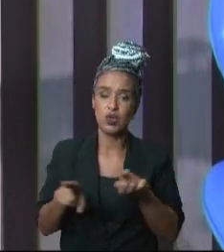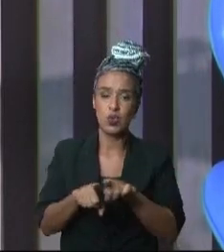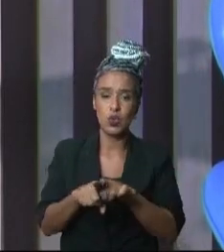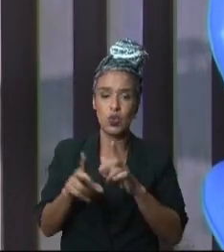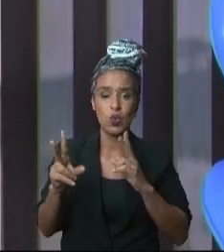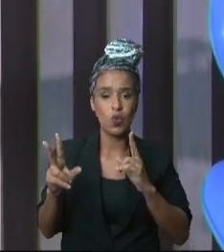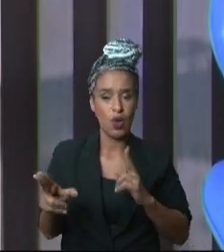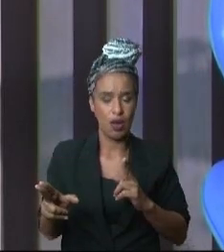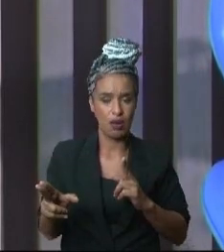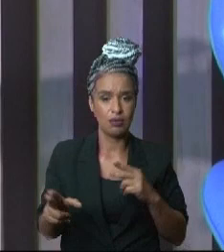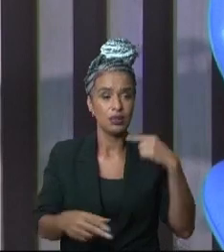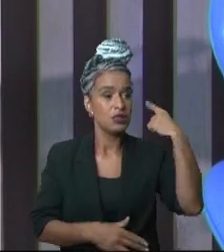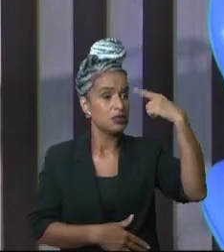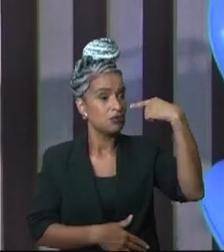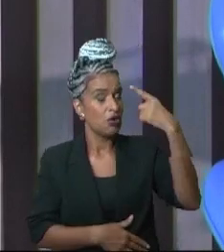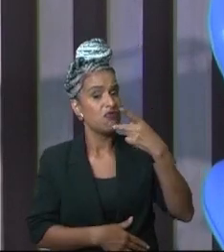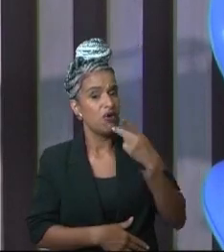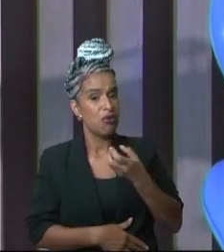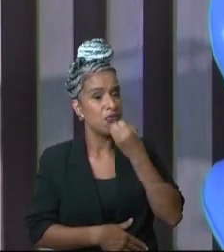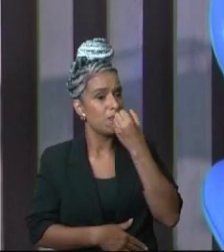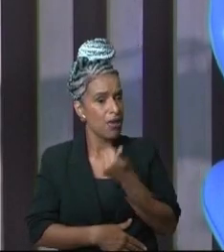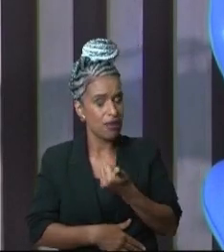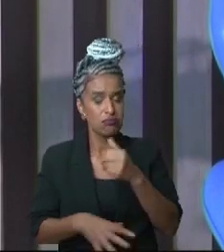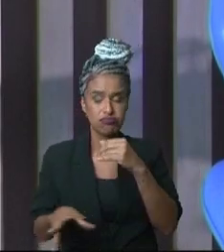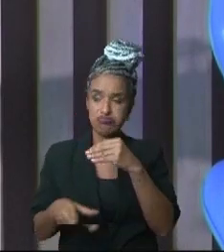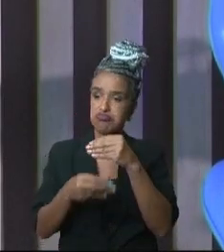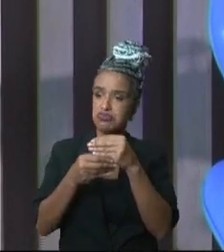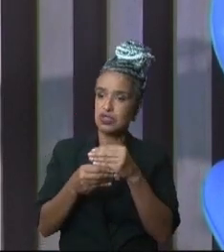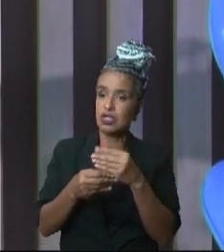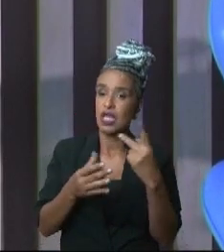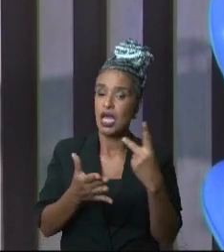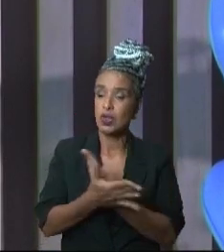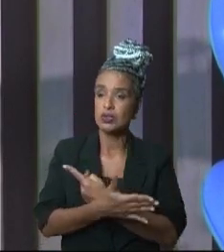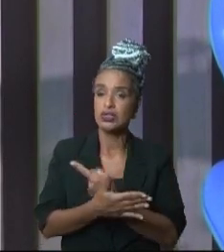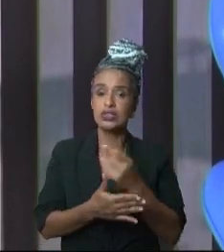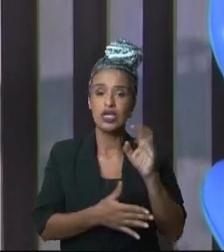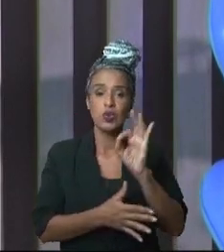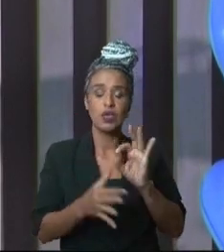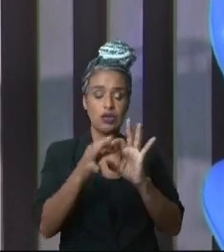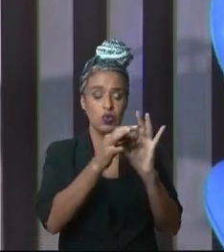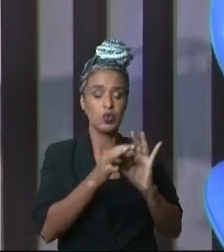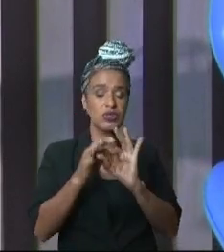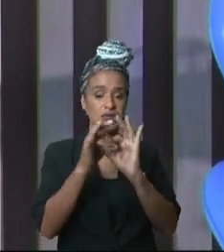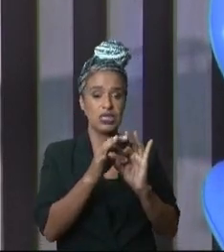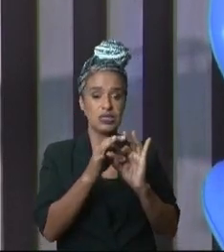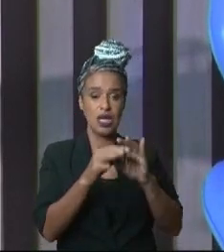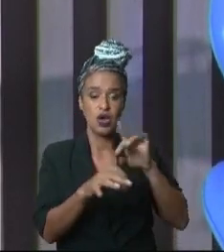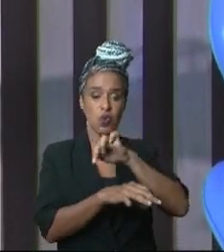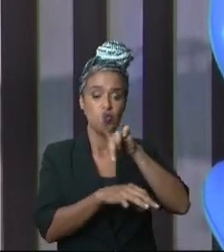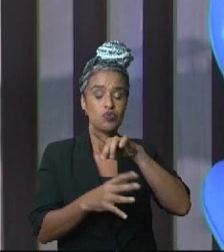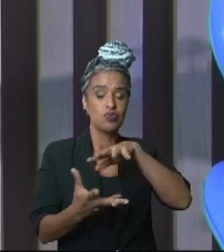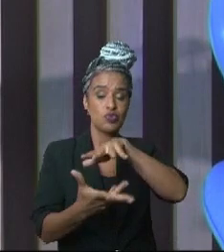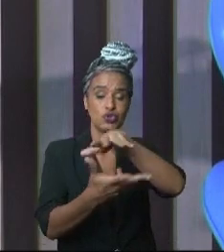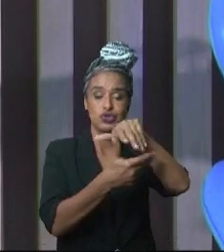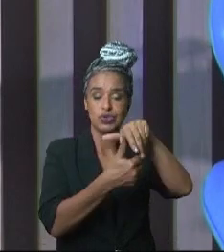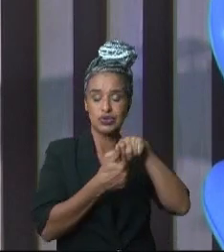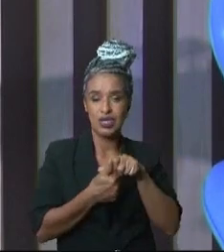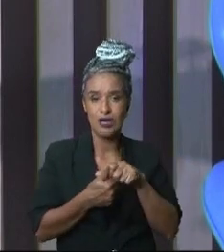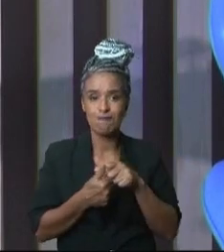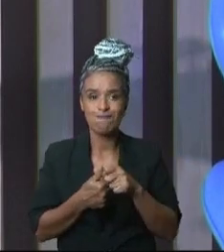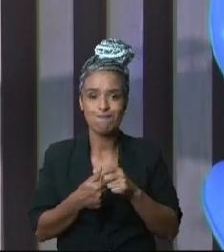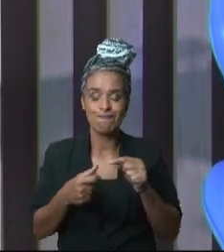primeiro painel falou muito bem sobre isso. Mas se queremos falar do que está sacudindo a ordem mundial, nós temos que repetir isso.